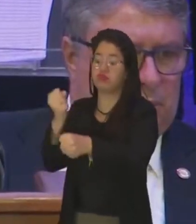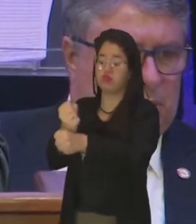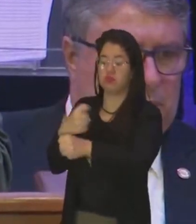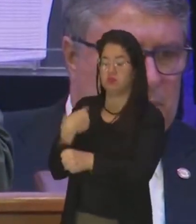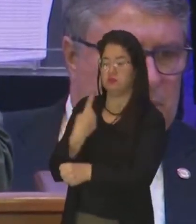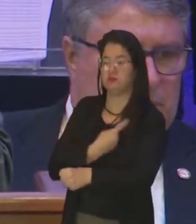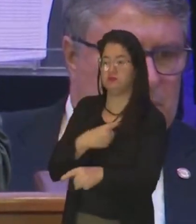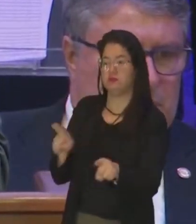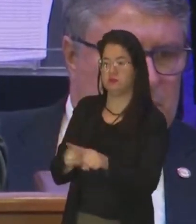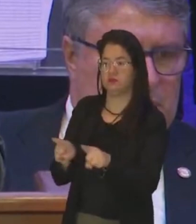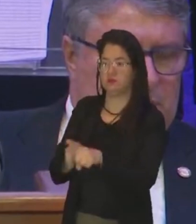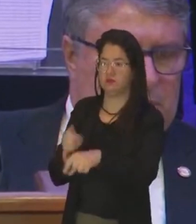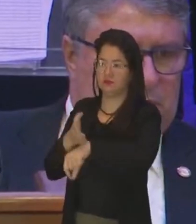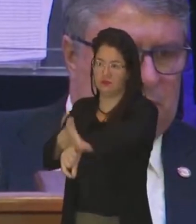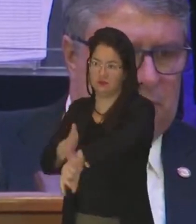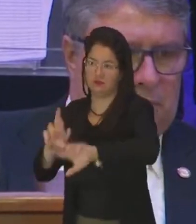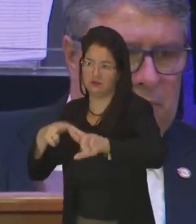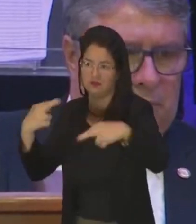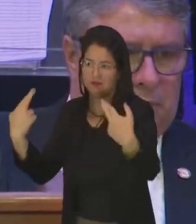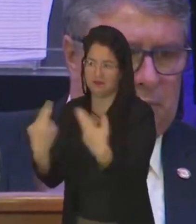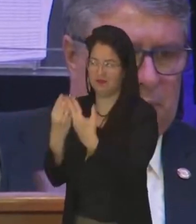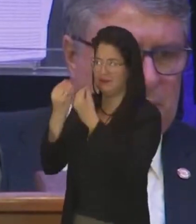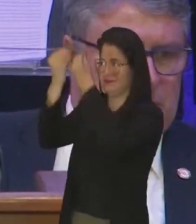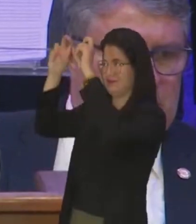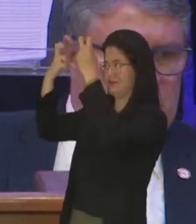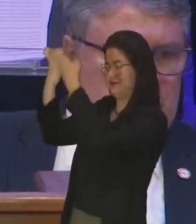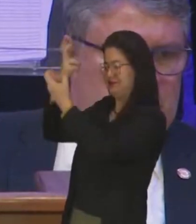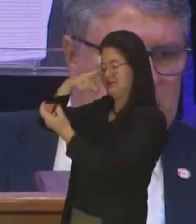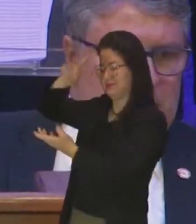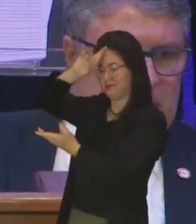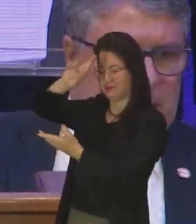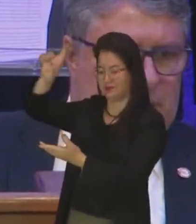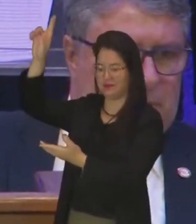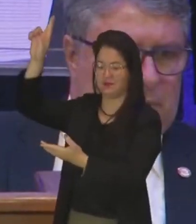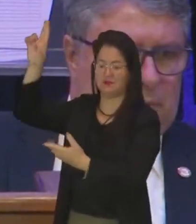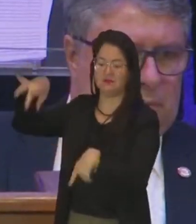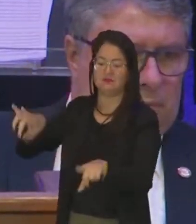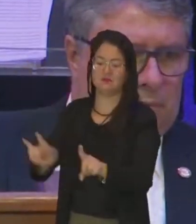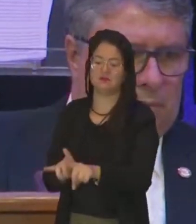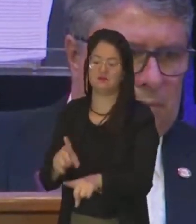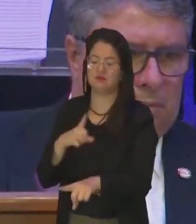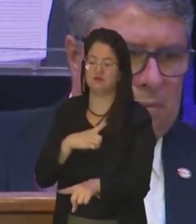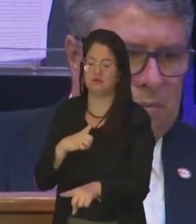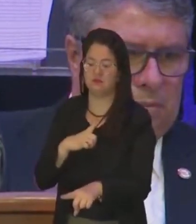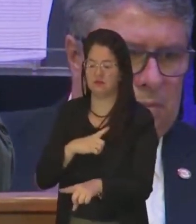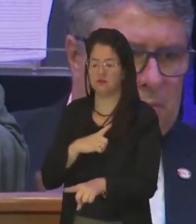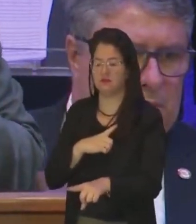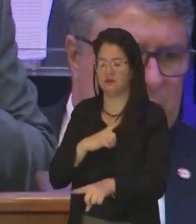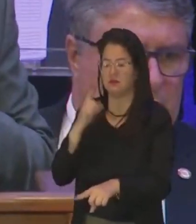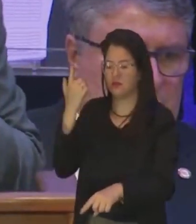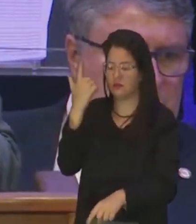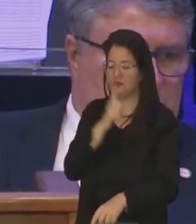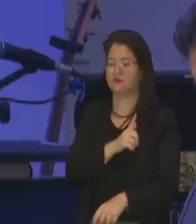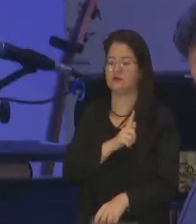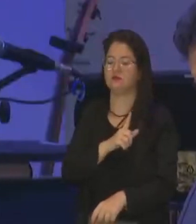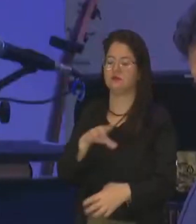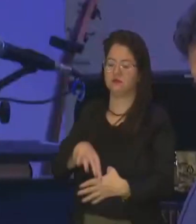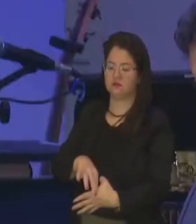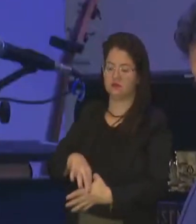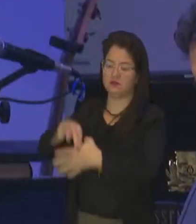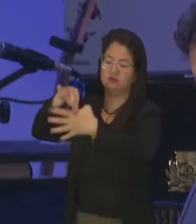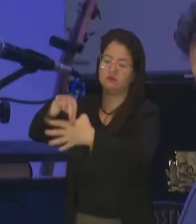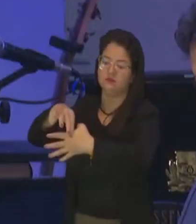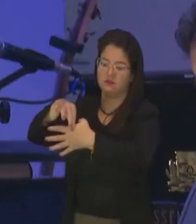também nos reunimos para cultuar o Senhor. Temos, para que haja essa